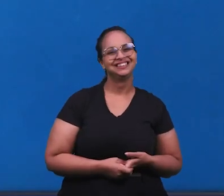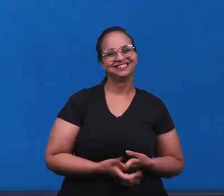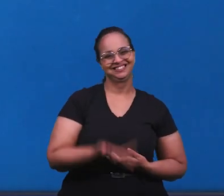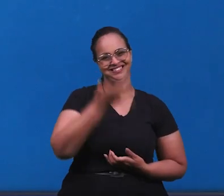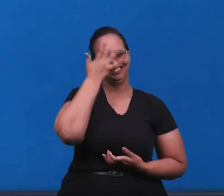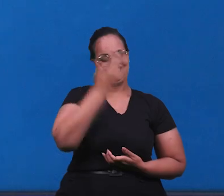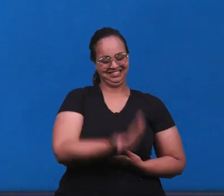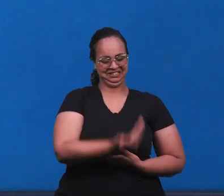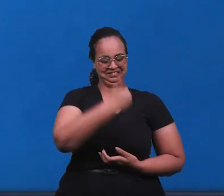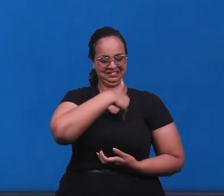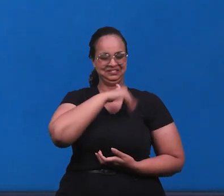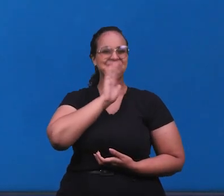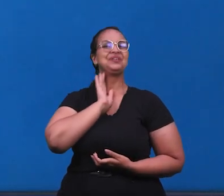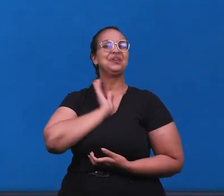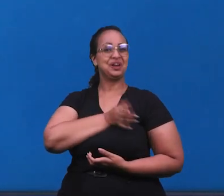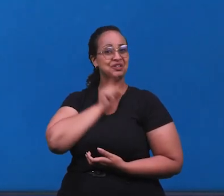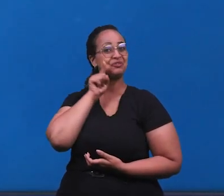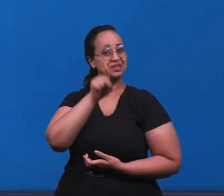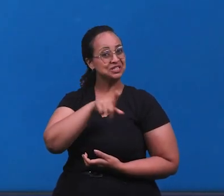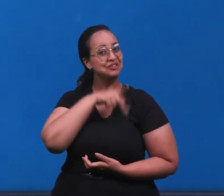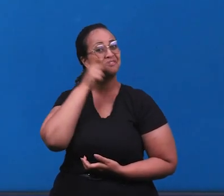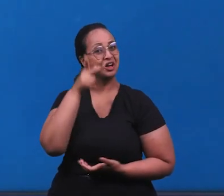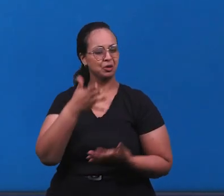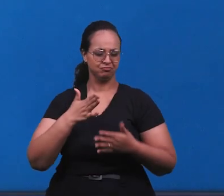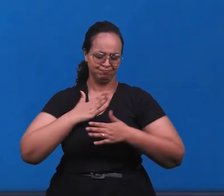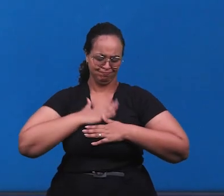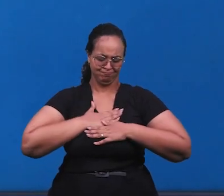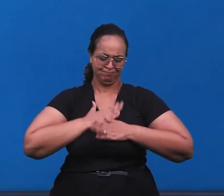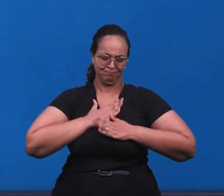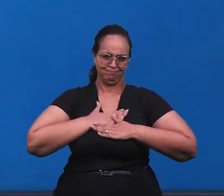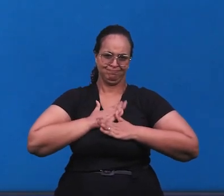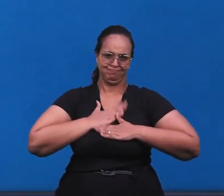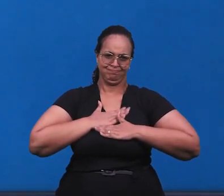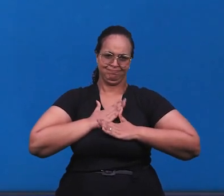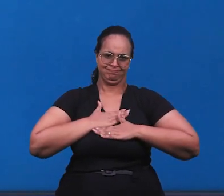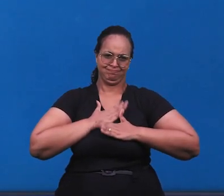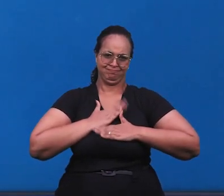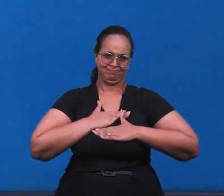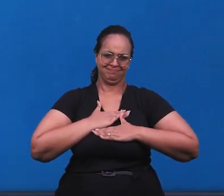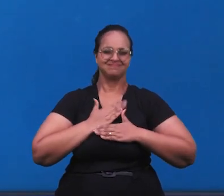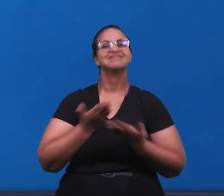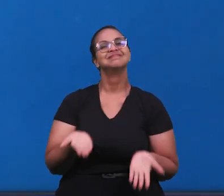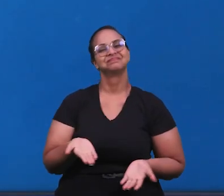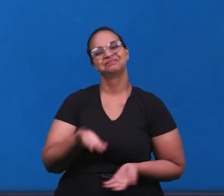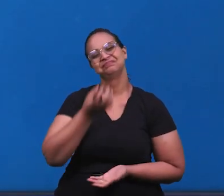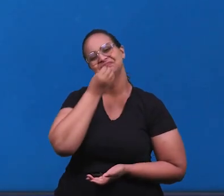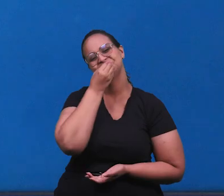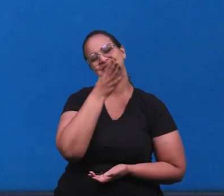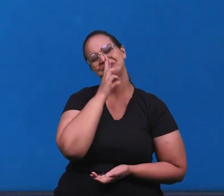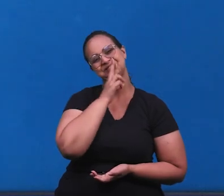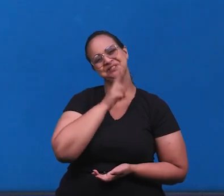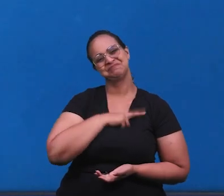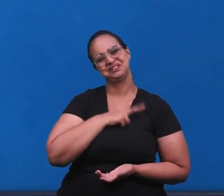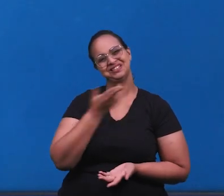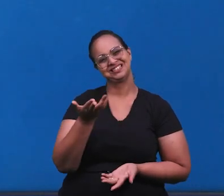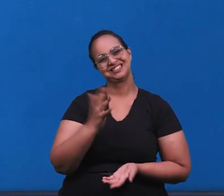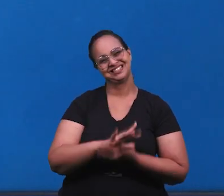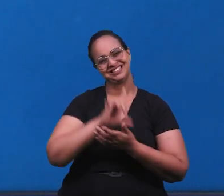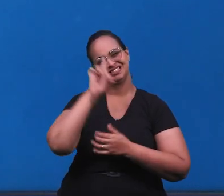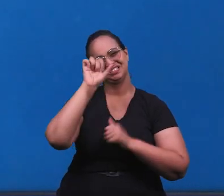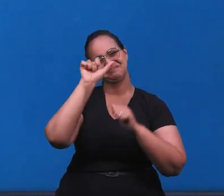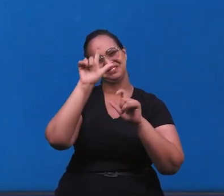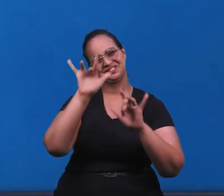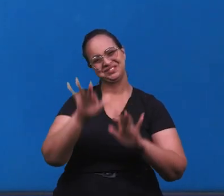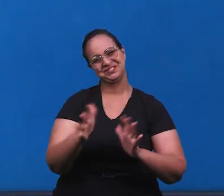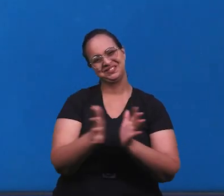né? Ele guarda no coração, e você falou isso colocando a mãozinha na altura do peito, do coração. Muito boa essa participação